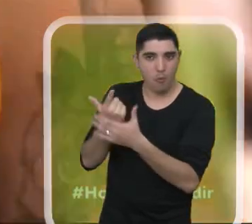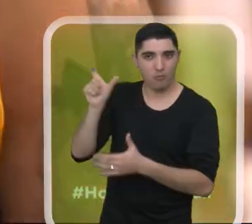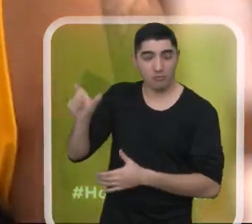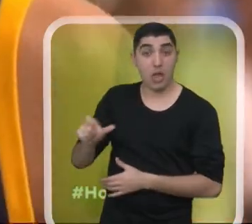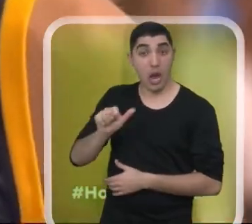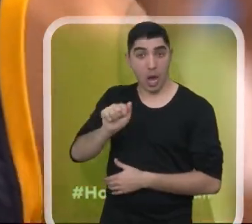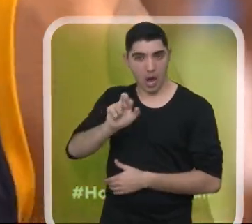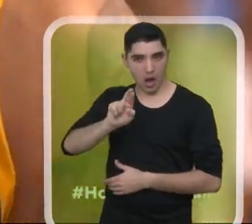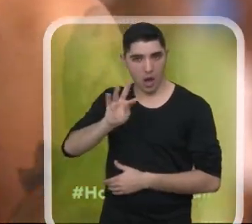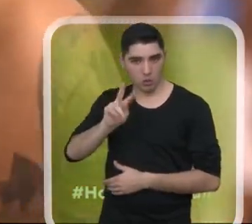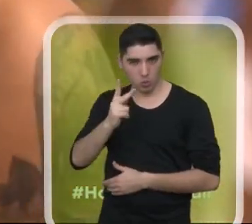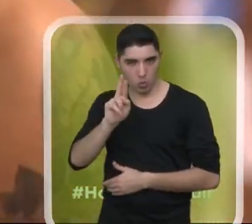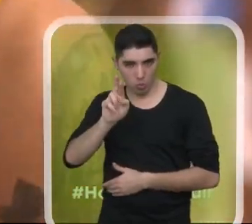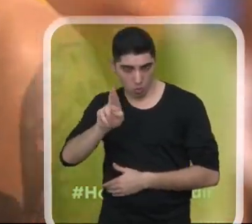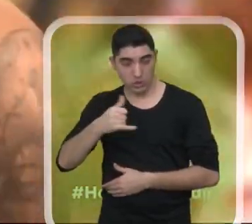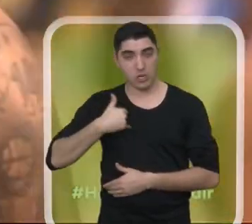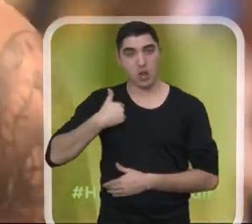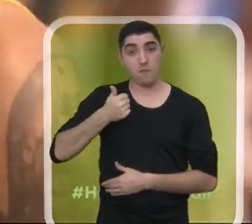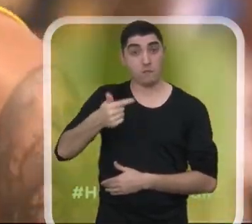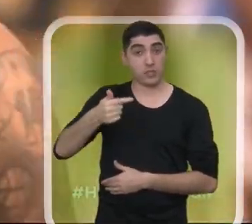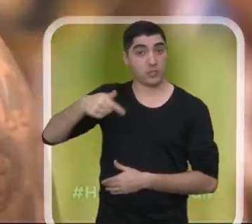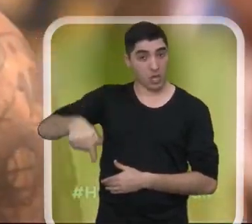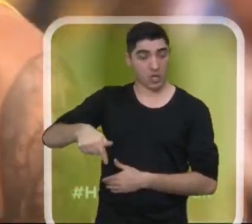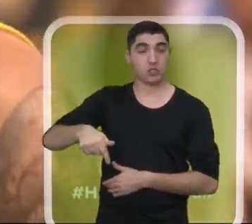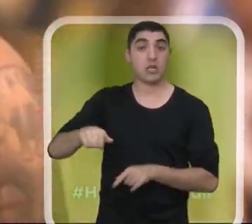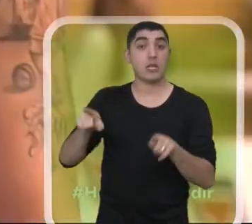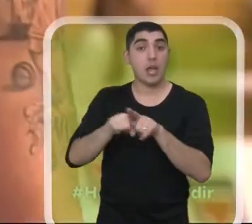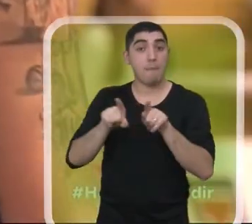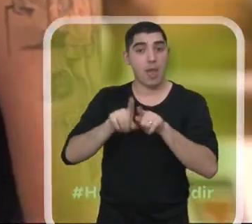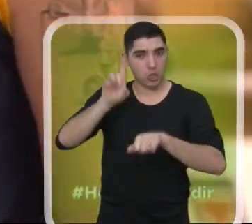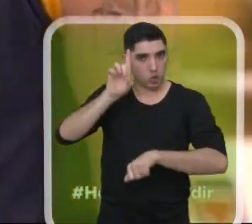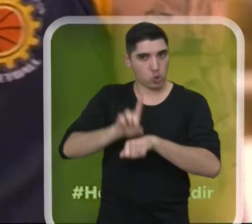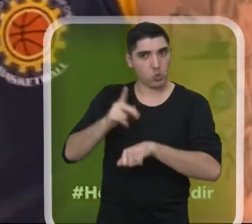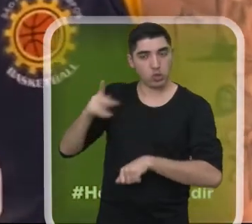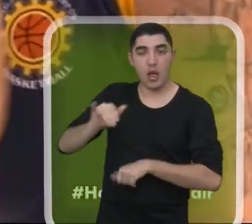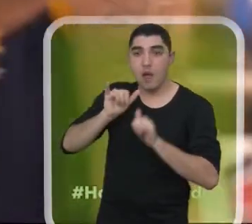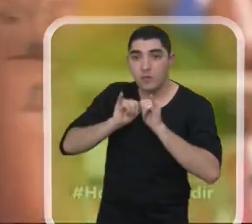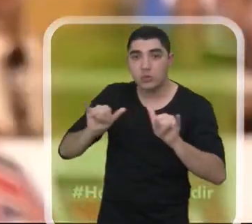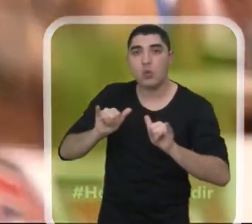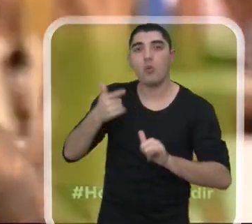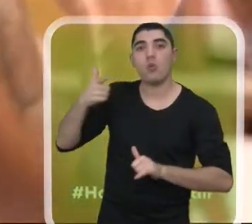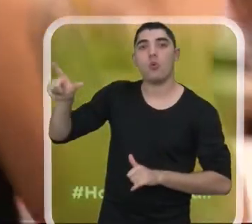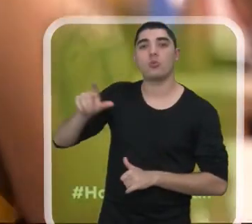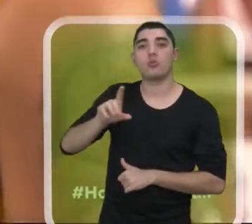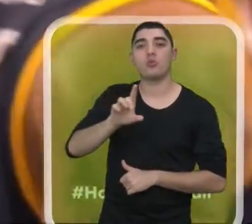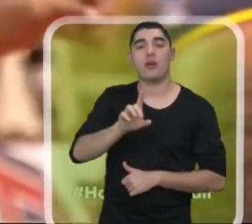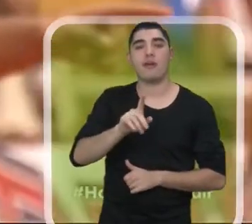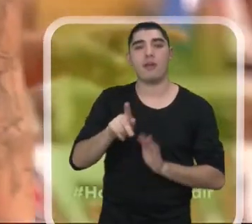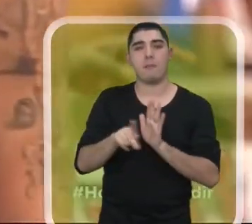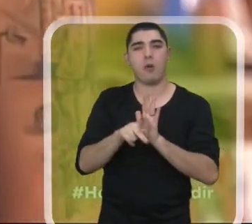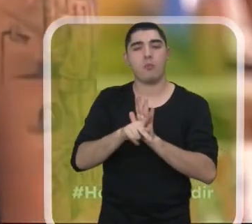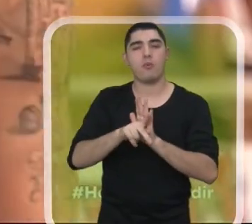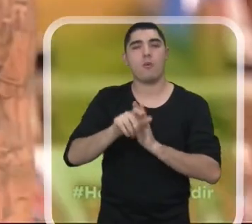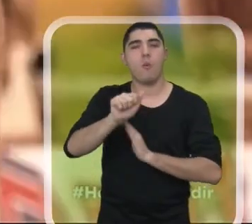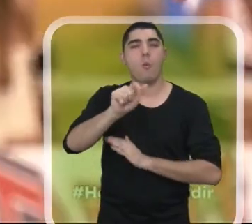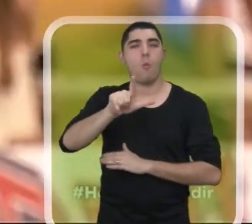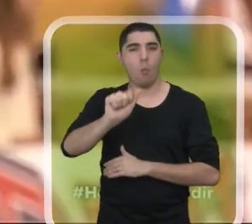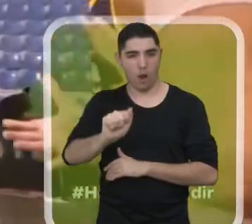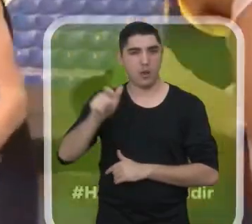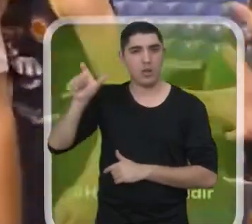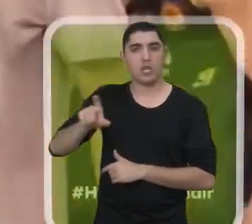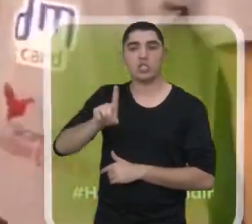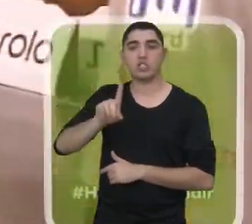27 anos. A diretoria já havia também anunciado as renovações do ala Dimitri Souza, também de 27 anos, além do